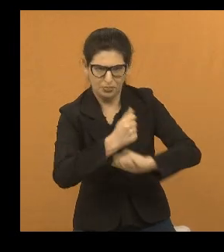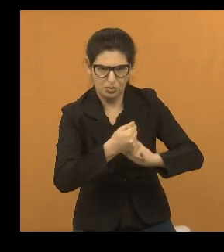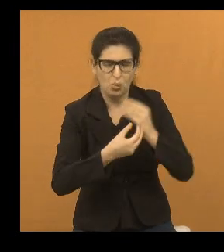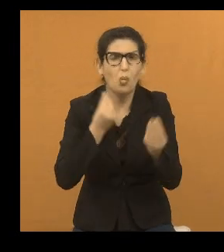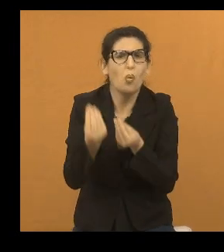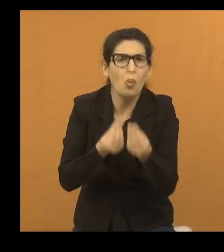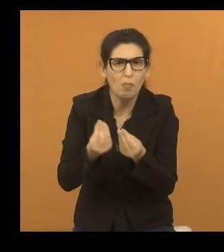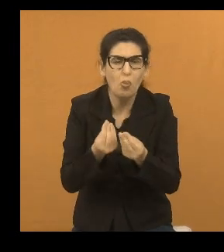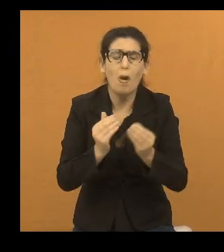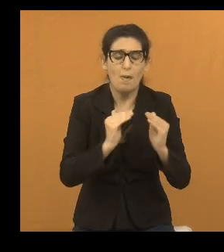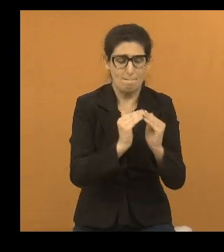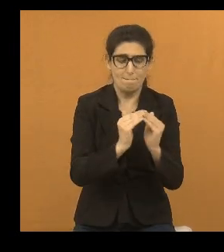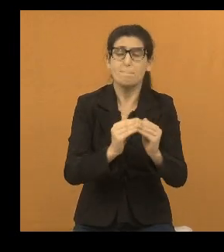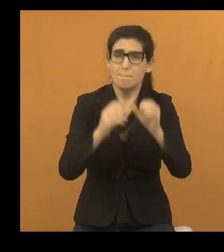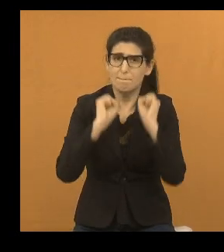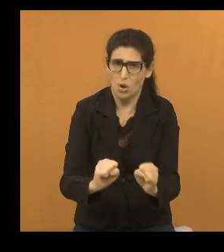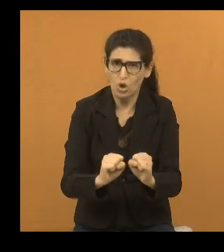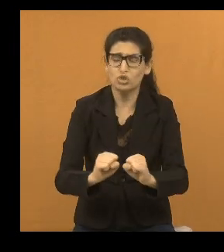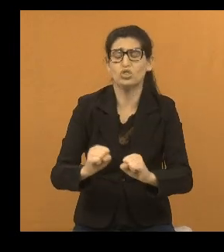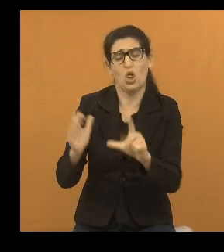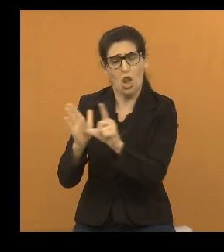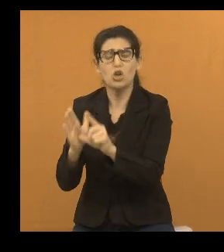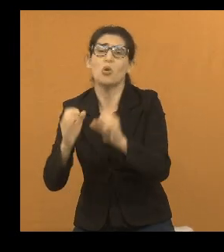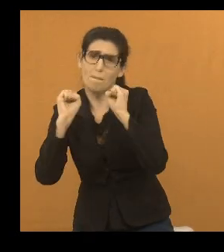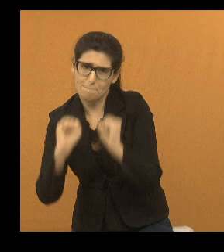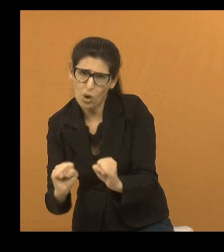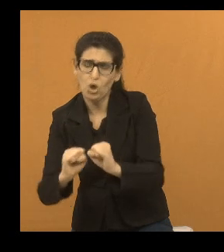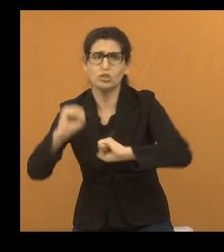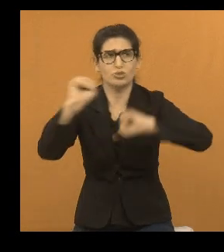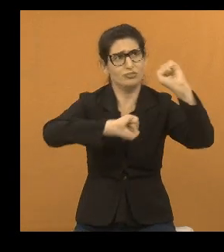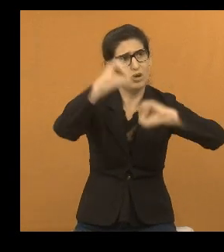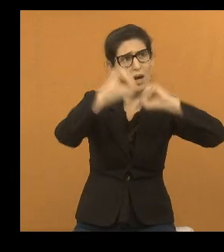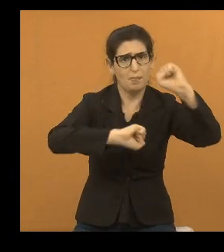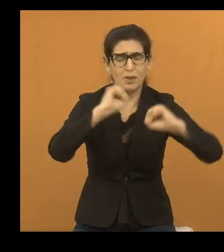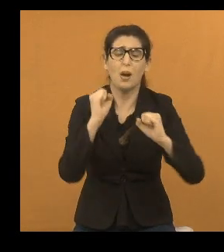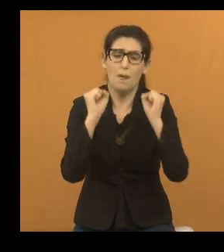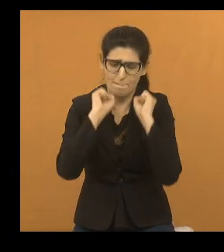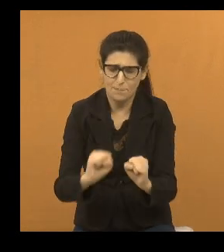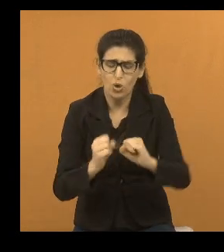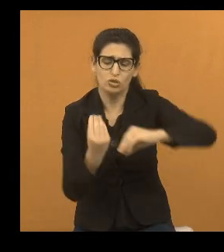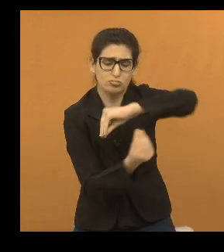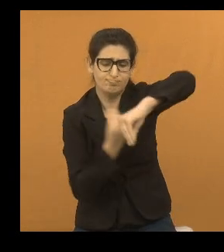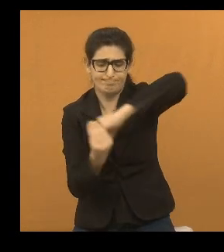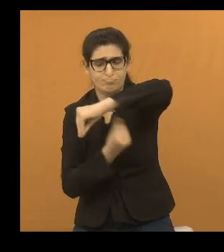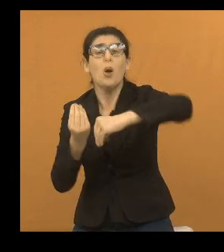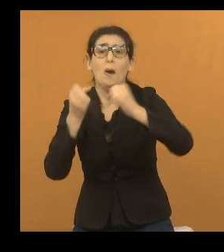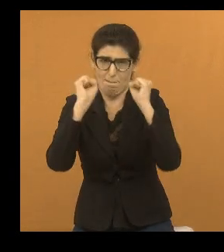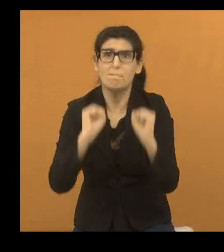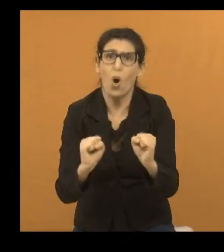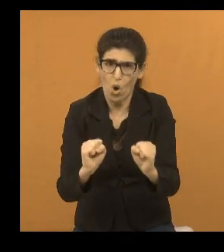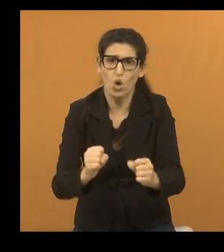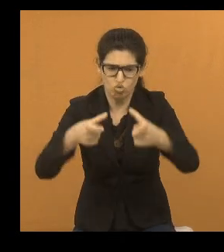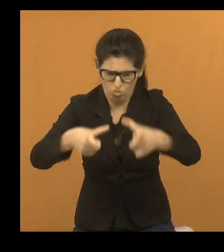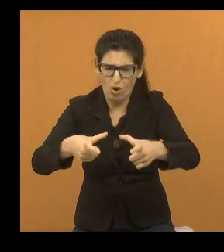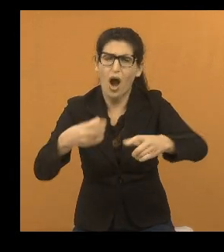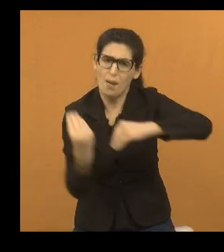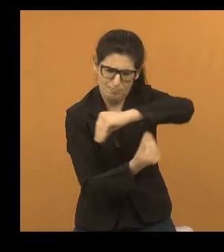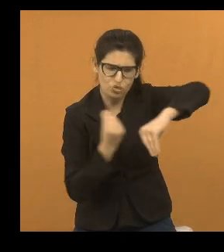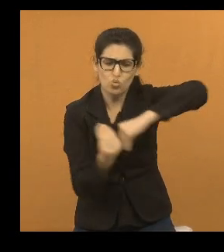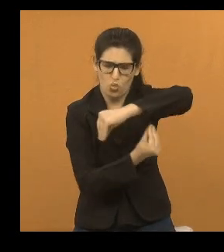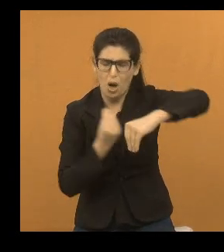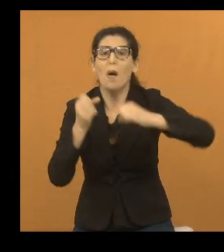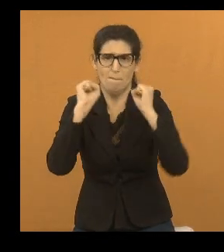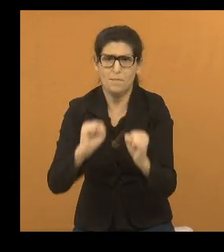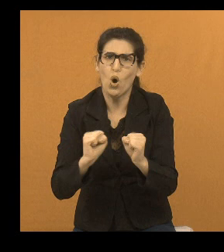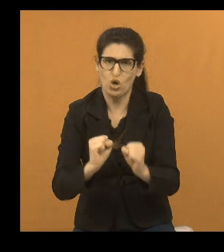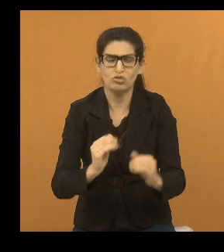entre residências, comércio e indústria, desde que atendendo critérios muito bem estabelecidos, para evitar realmente os